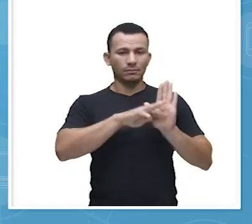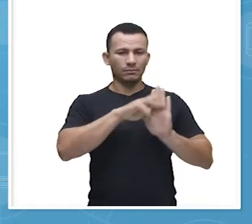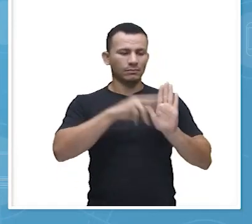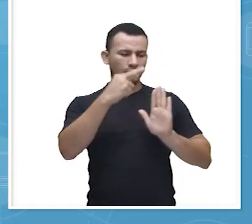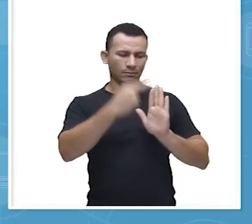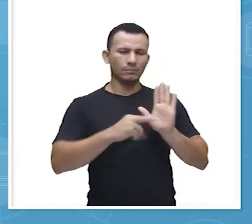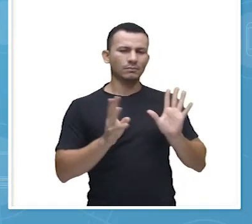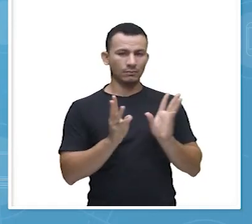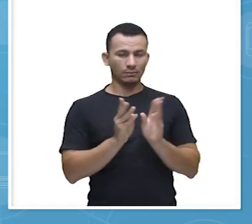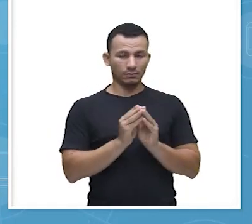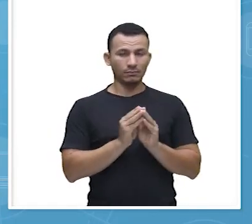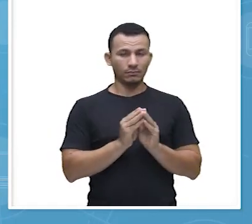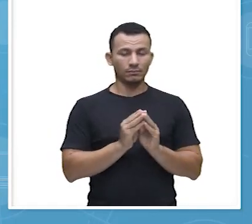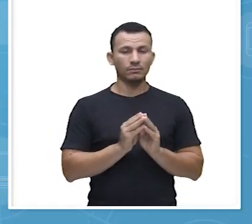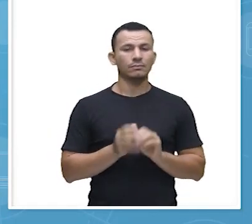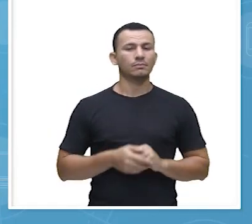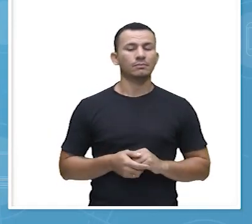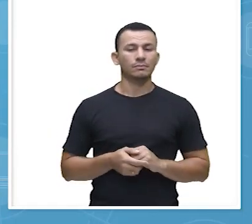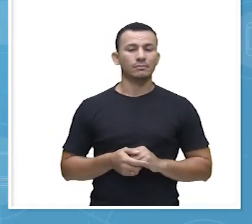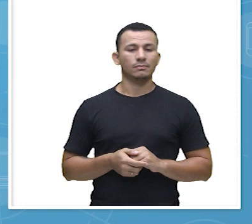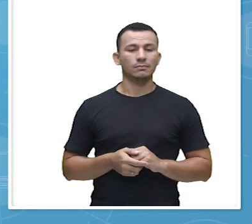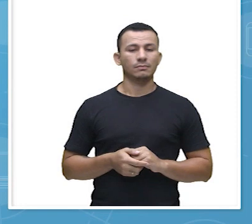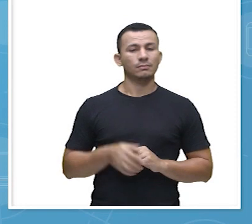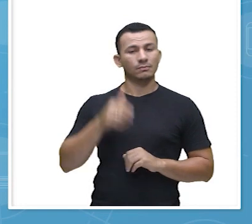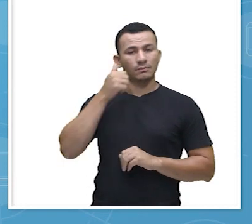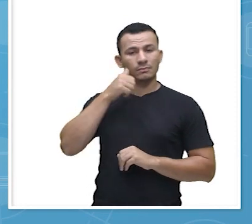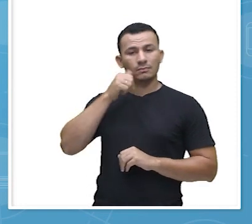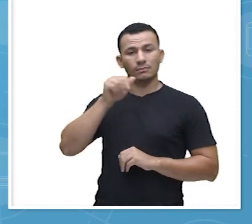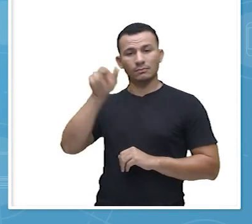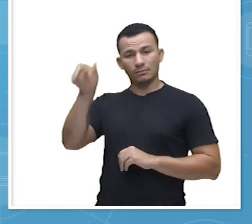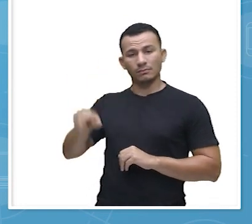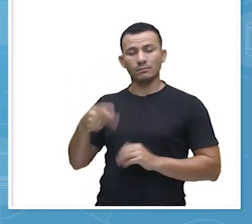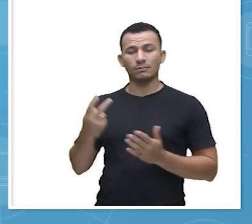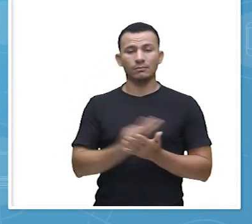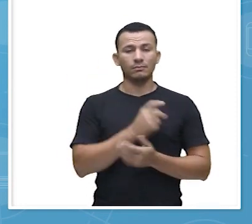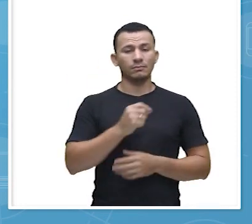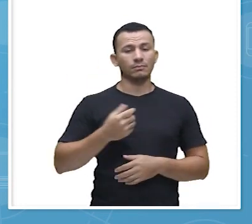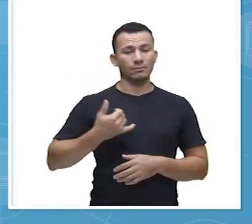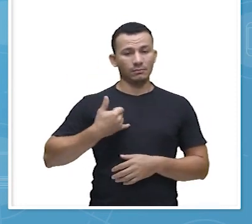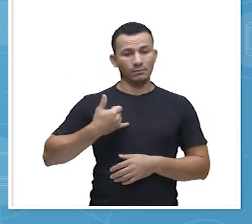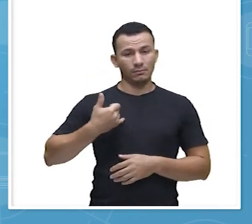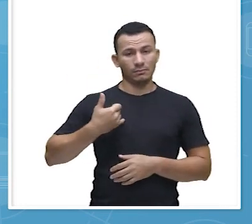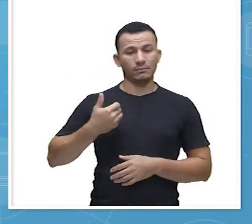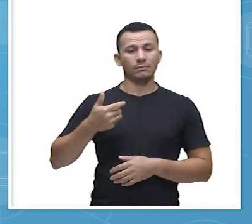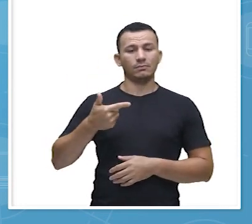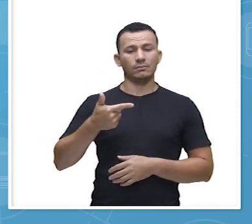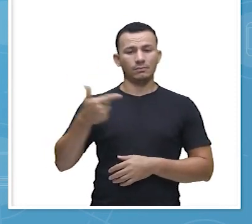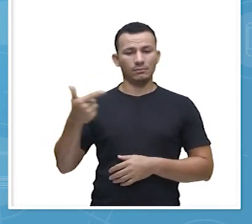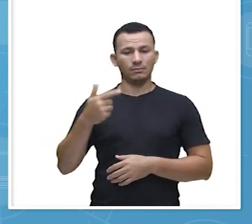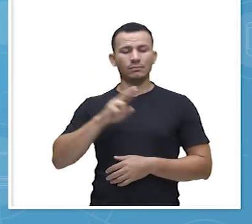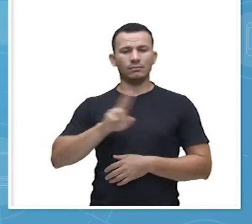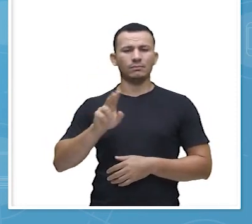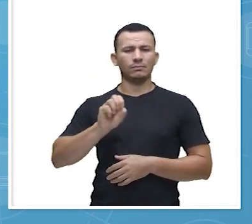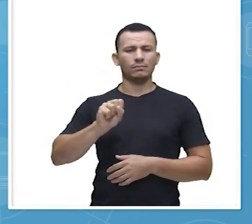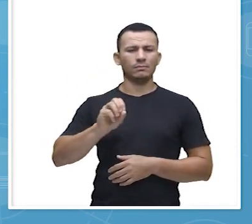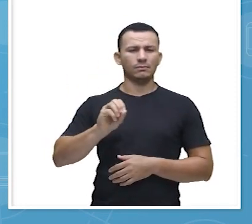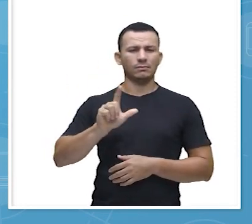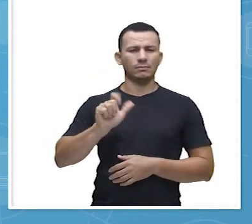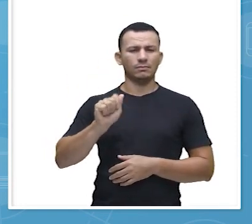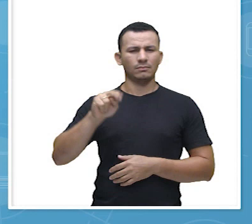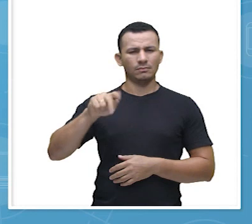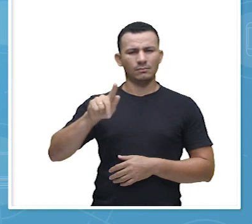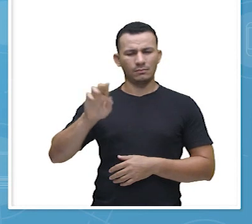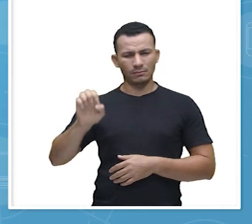o seguinte: a vítima, Solange dos Santos, de 22 anos, moradora da cidade de Marília, era